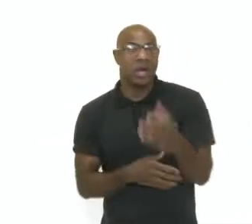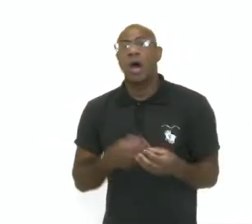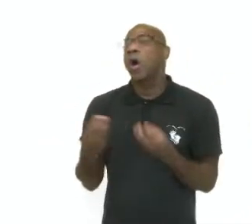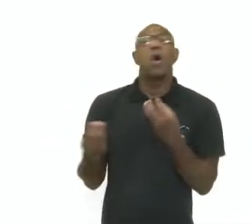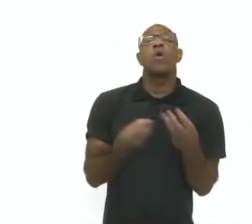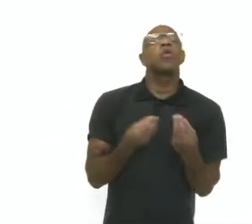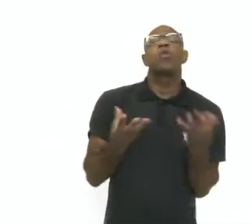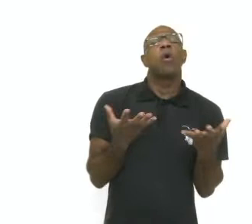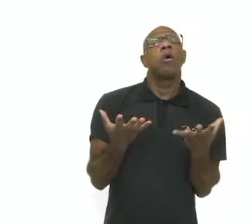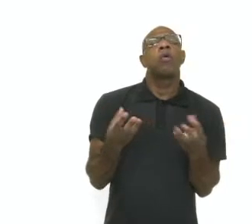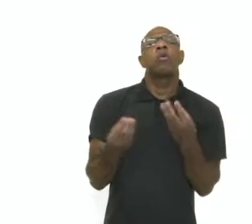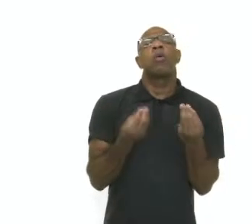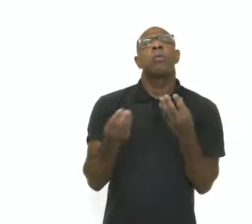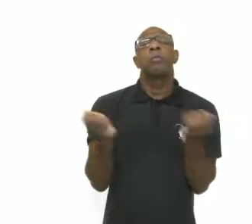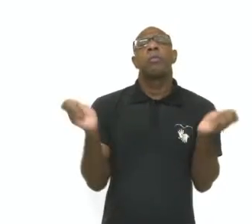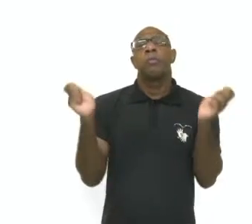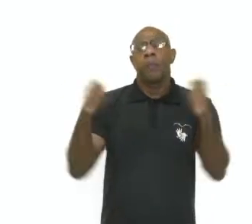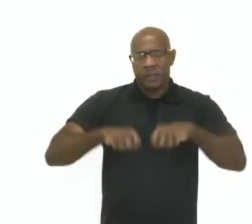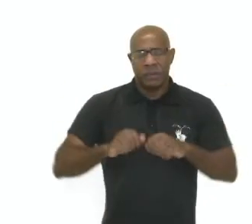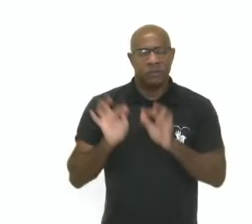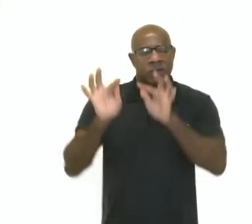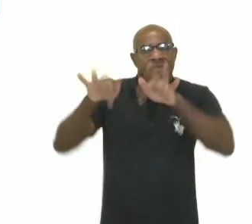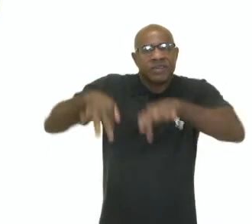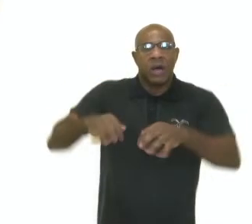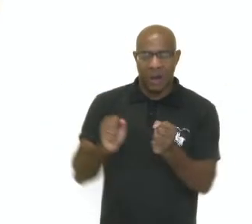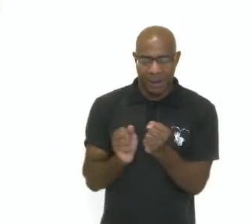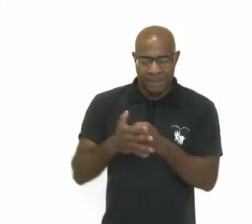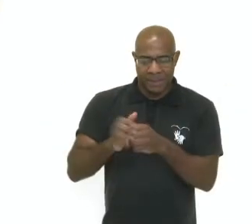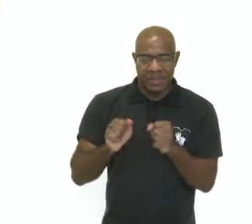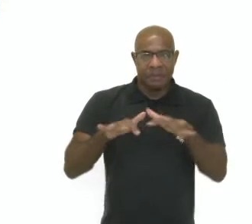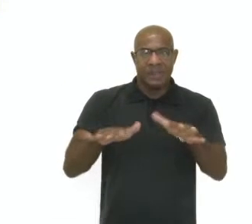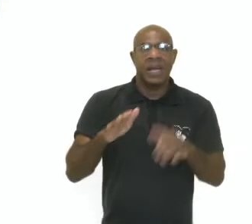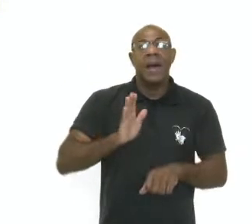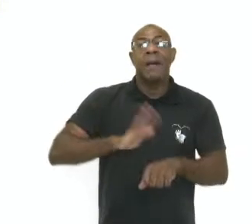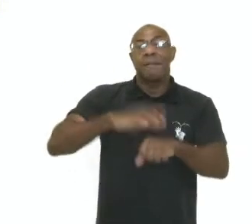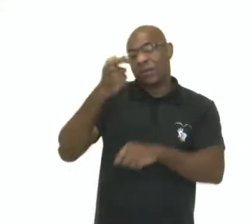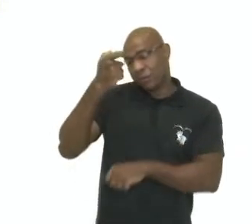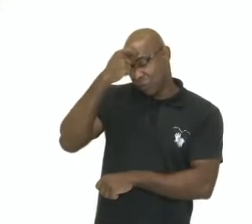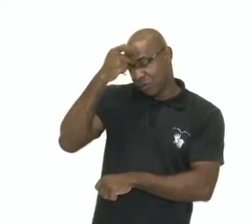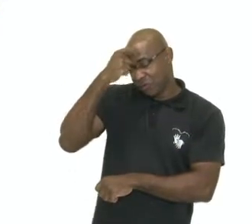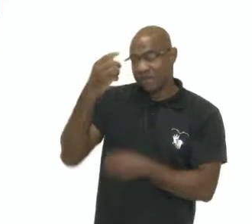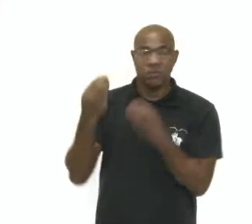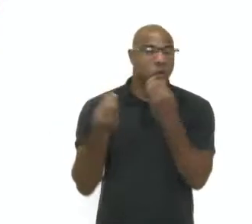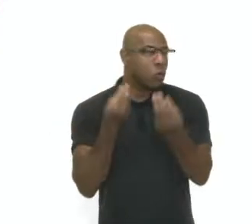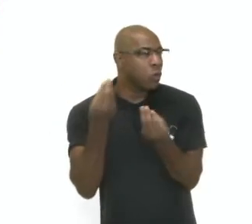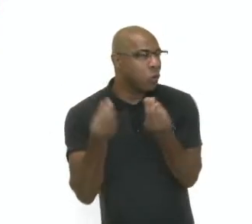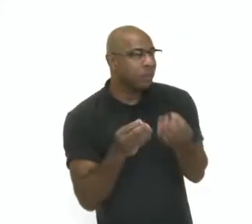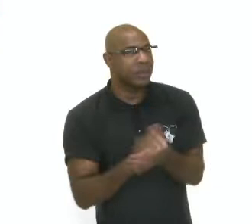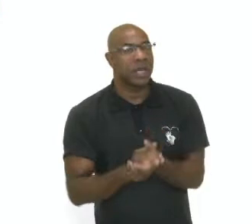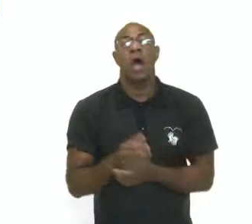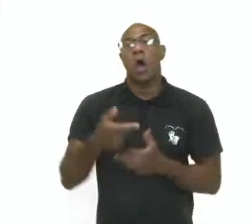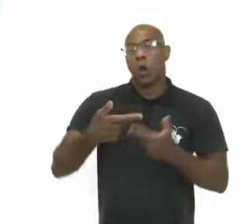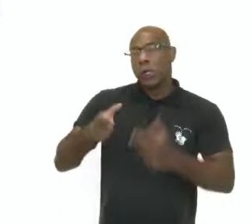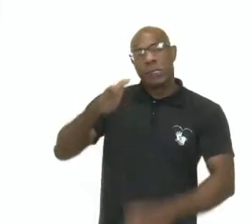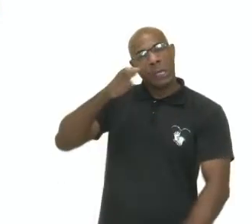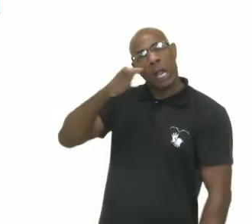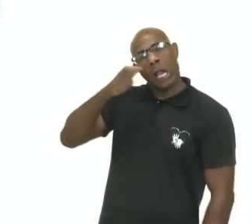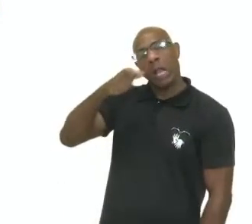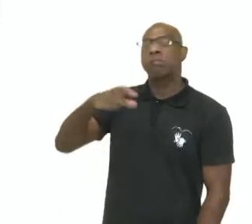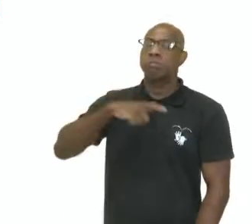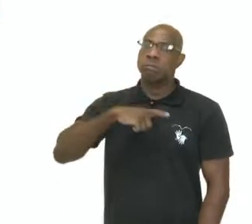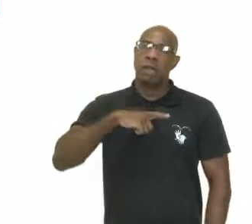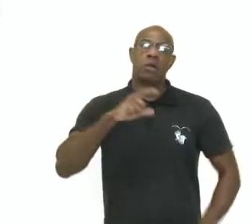mais conscientes e ativos do que somos hoje? Uma coisa interessante que tem acontecido durante